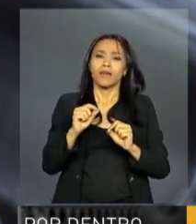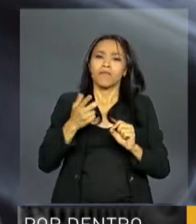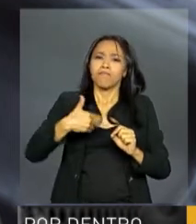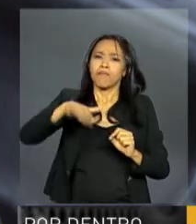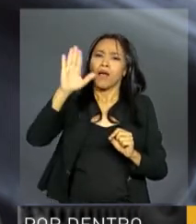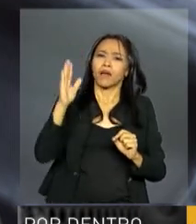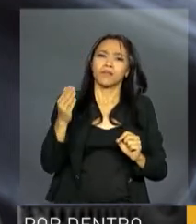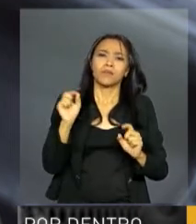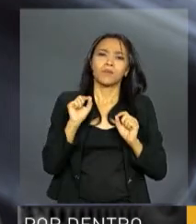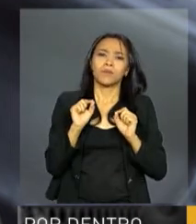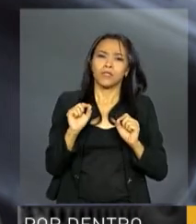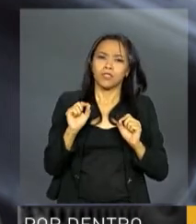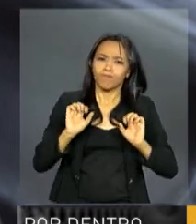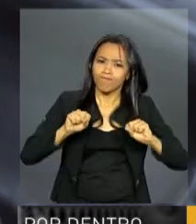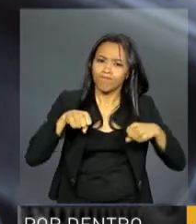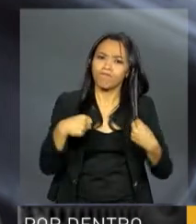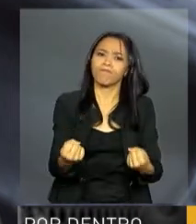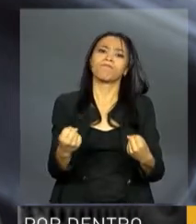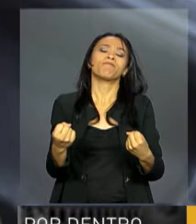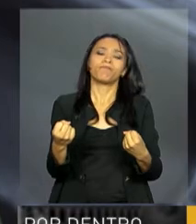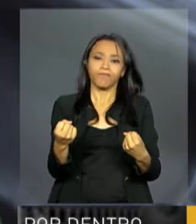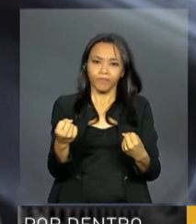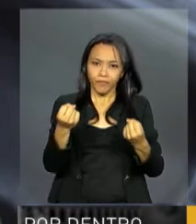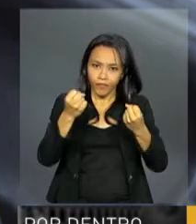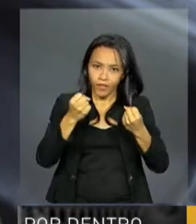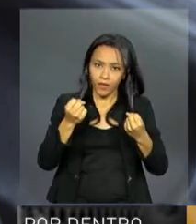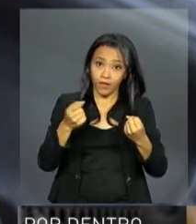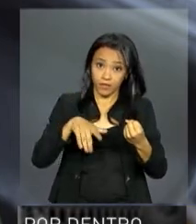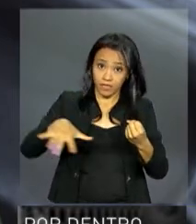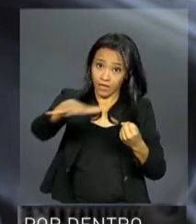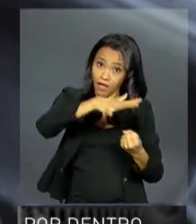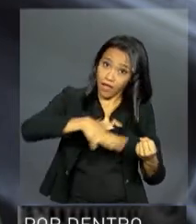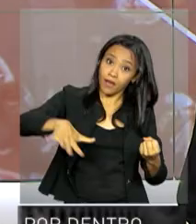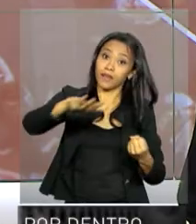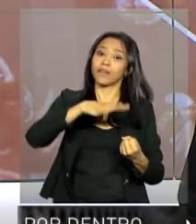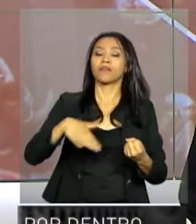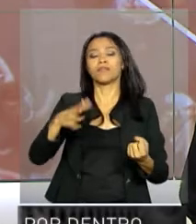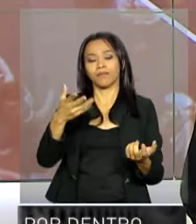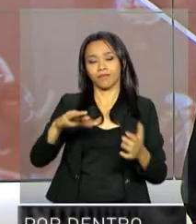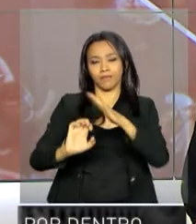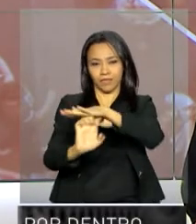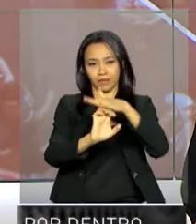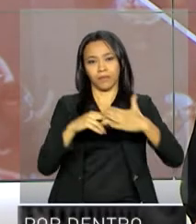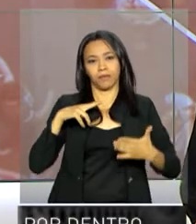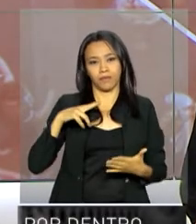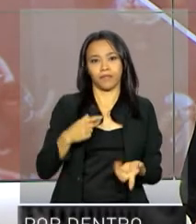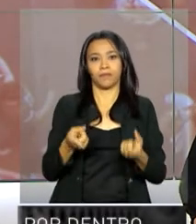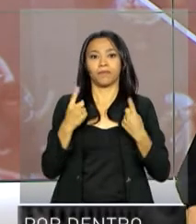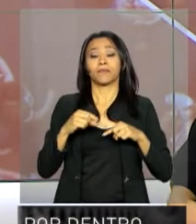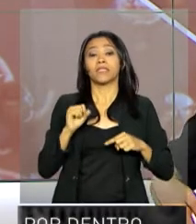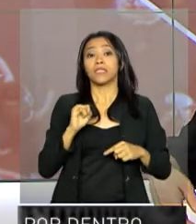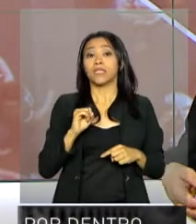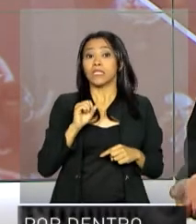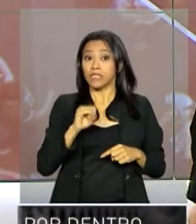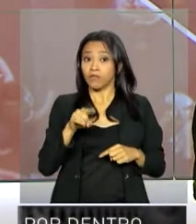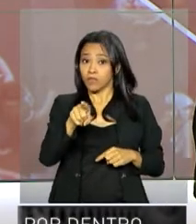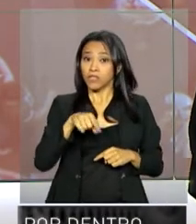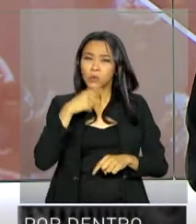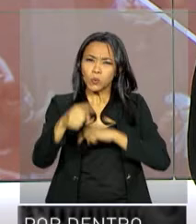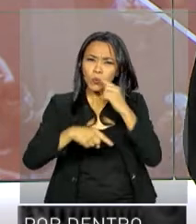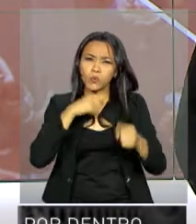que mora em ghajar momento com as atividades do setor privado se você tem dúvida sobre